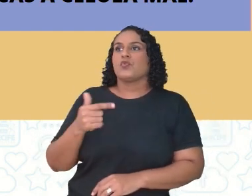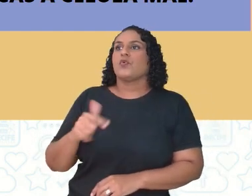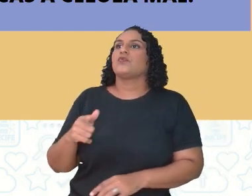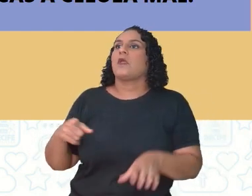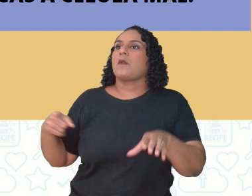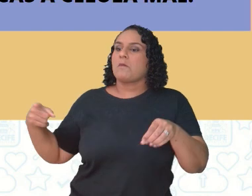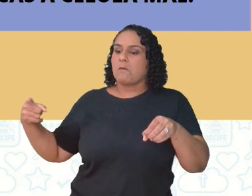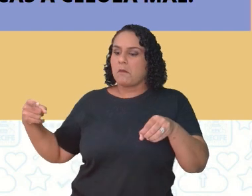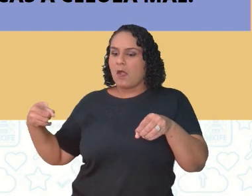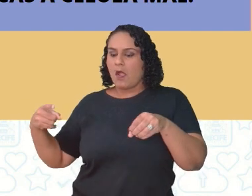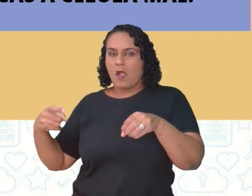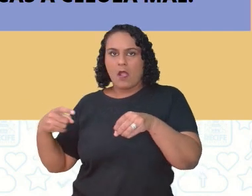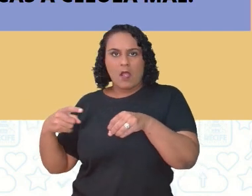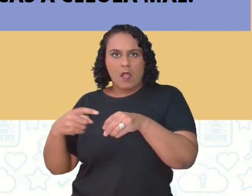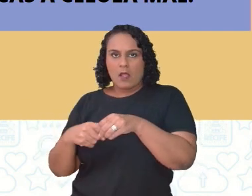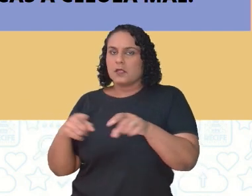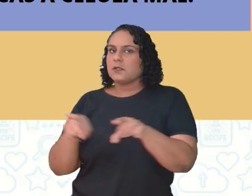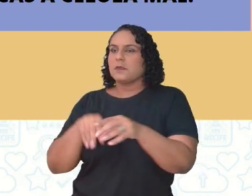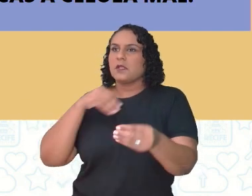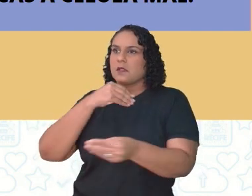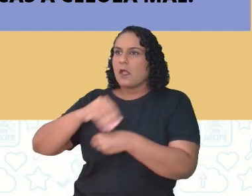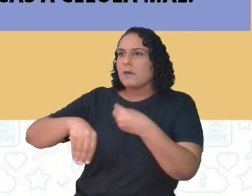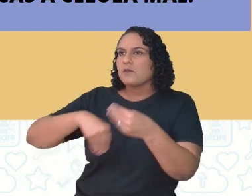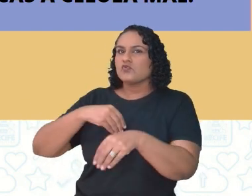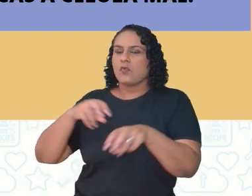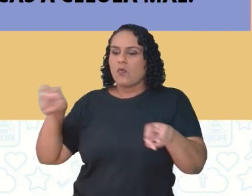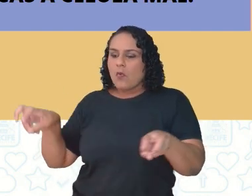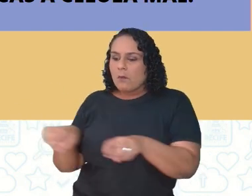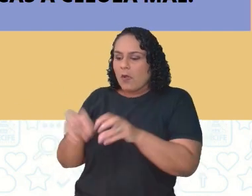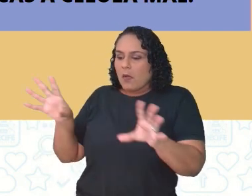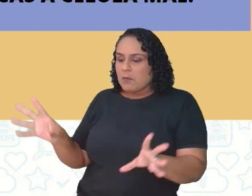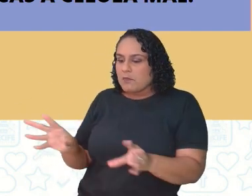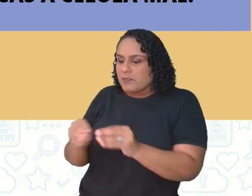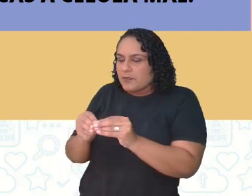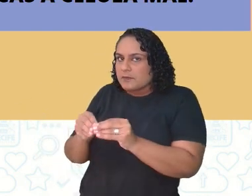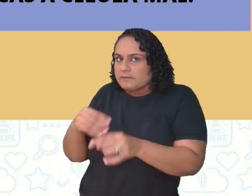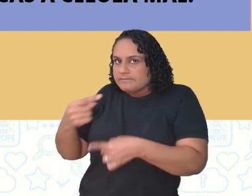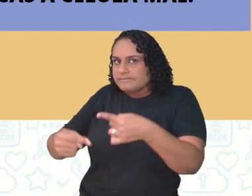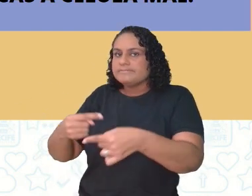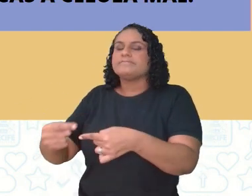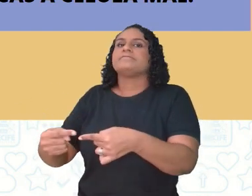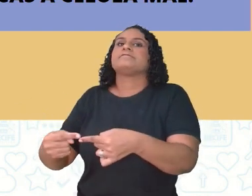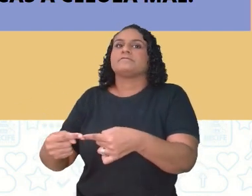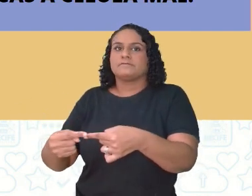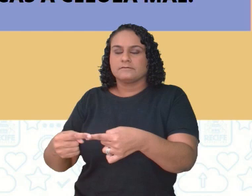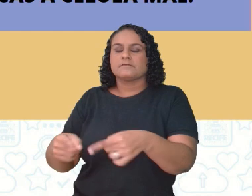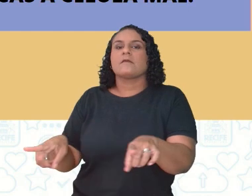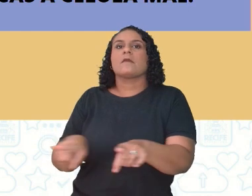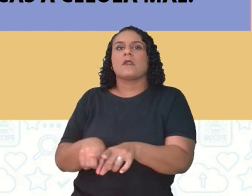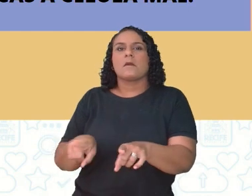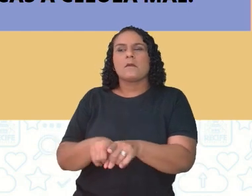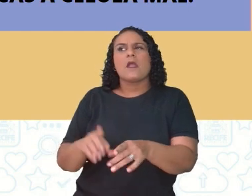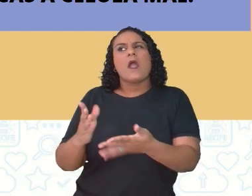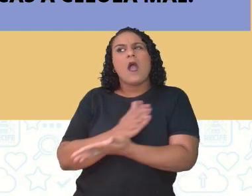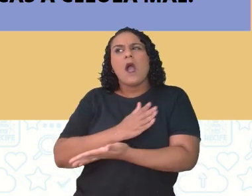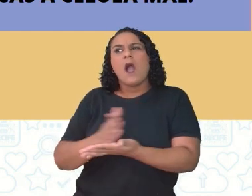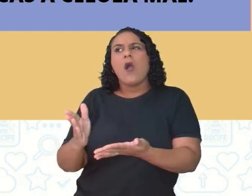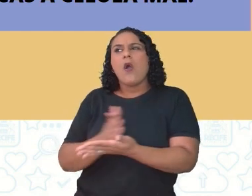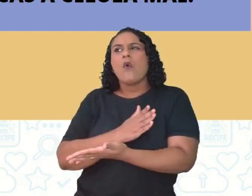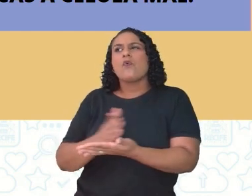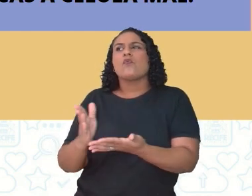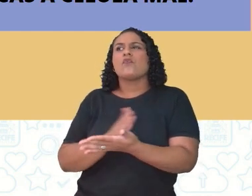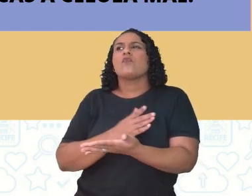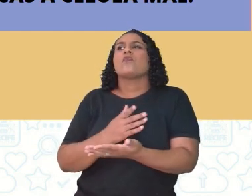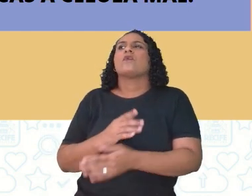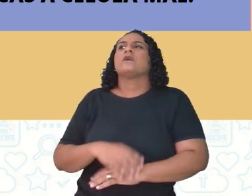ovo e espermatozoide, nem a mistura do material genético dos dois indivíduos, exceto também nos casos de mutações